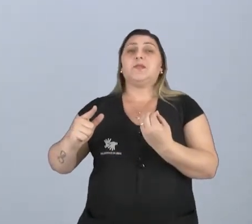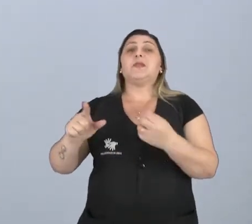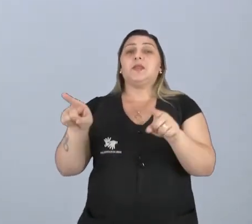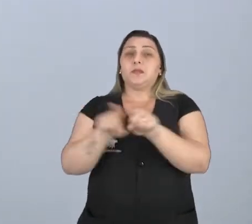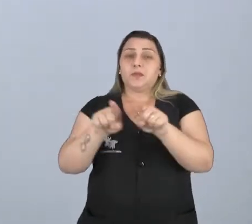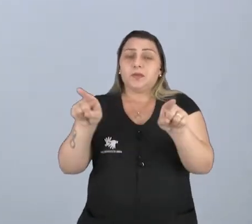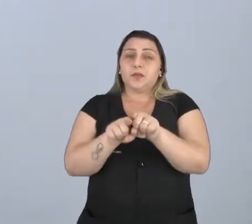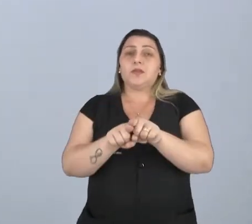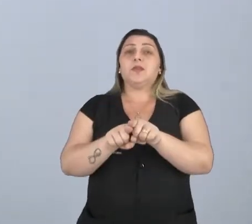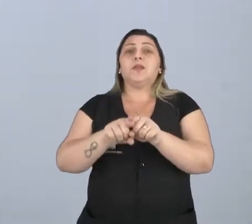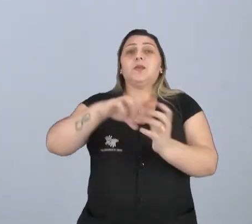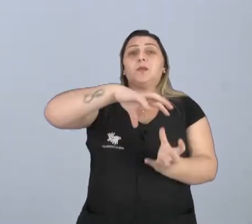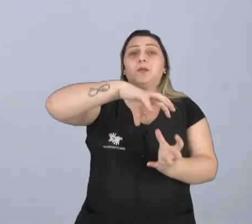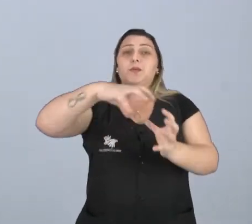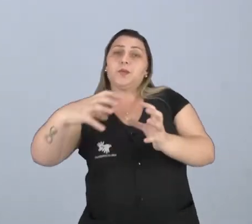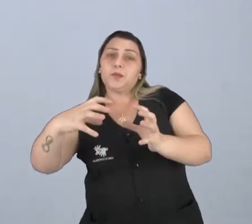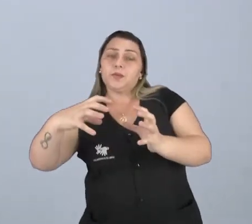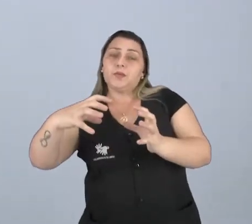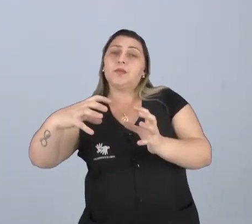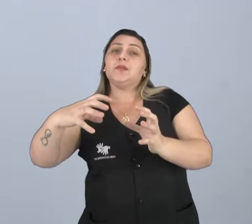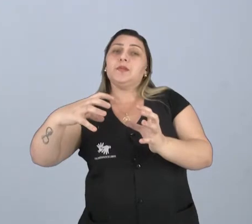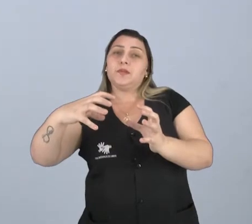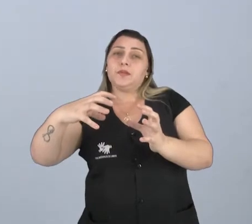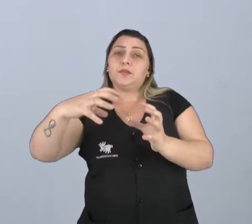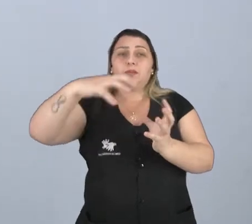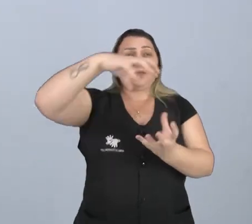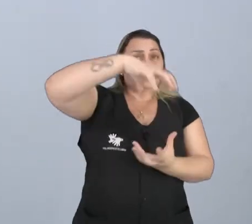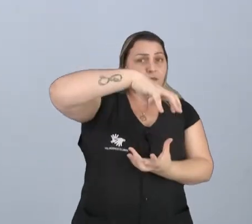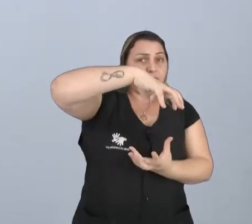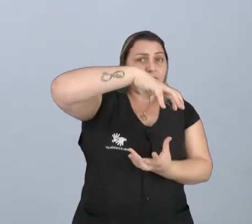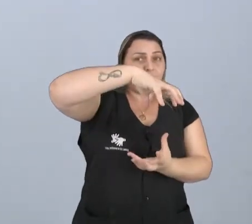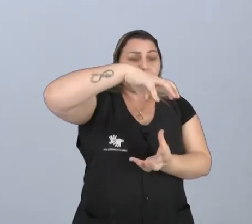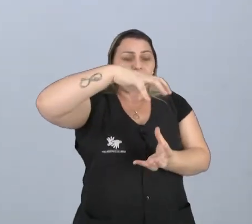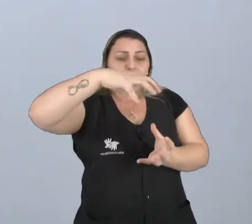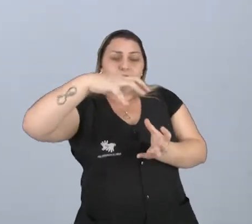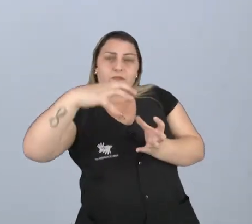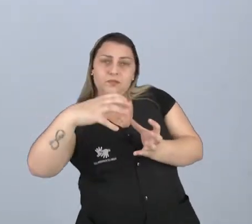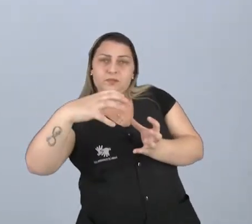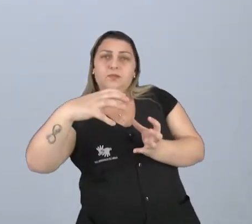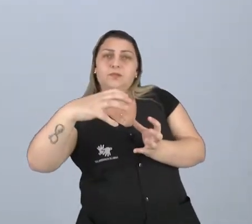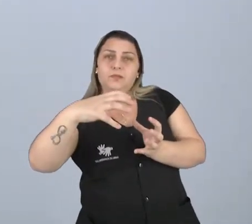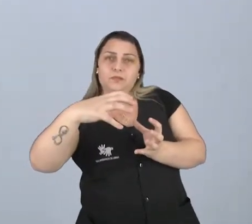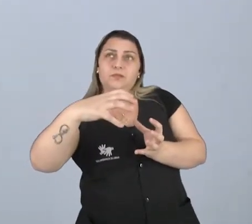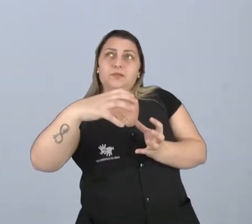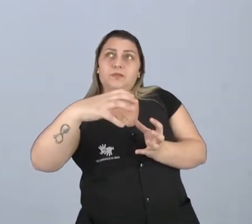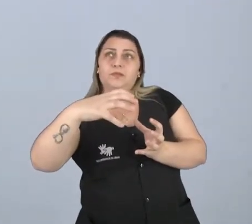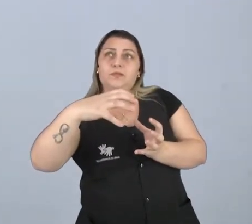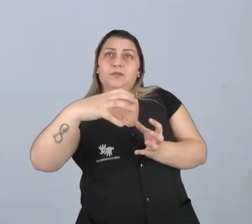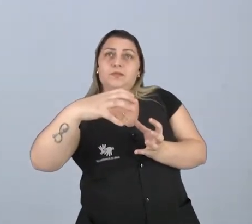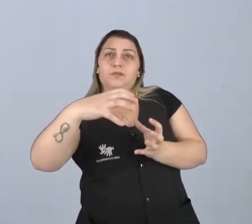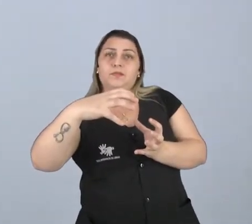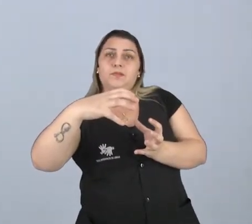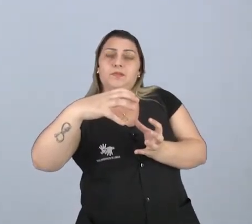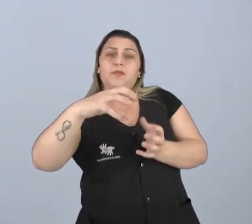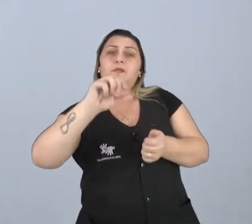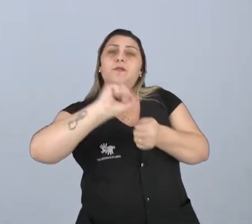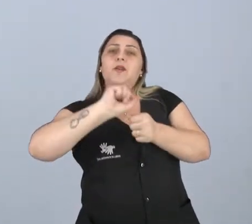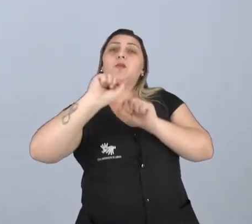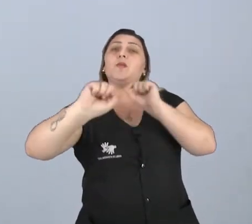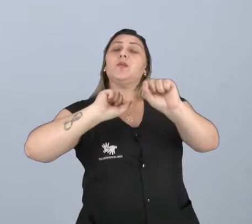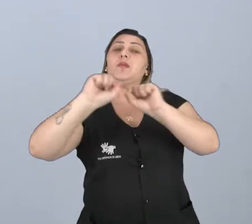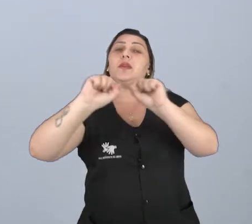e do eixo de inclinação da Terra, tá, gente? A Terra, ela tá um pouco inclinada, ela tá em um plano inclinado, tá? Então, essa inclinação, ela faz com